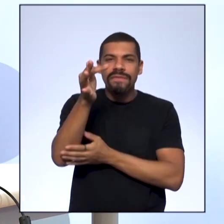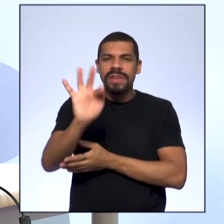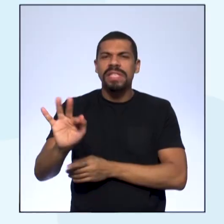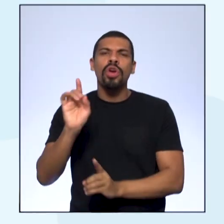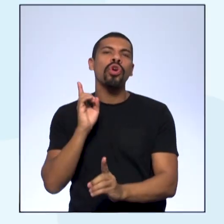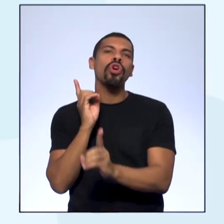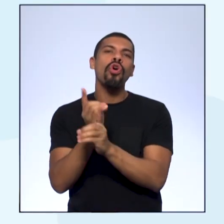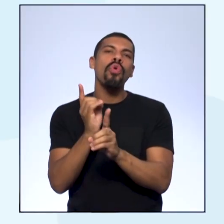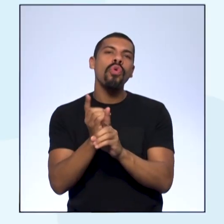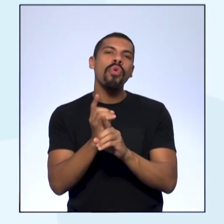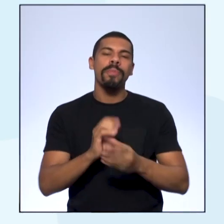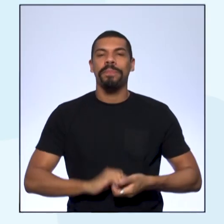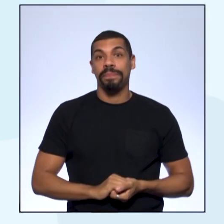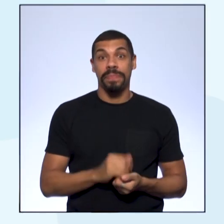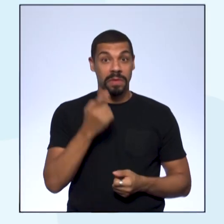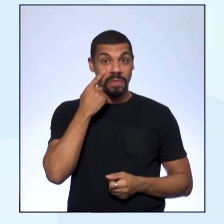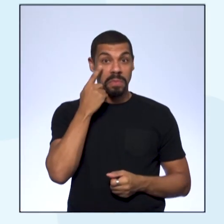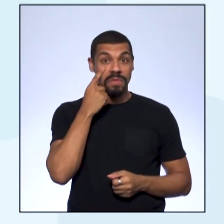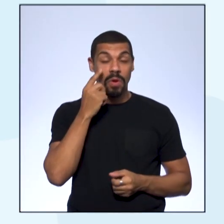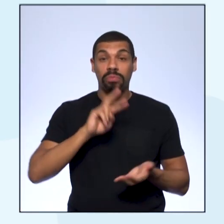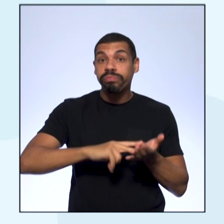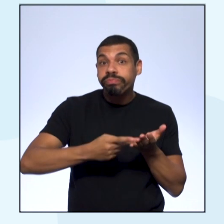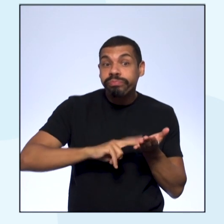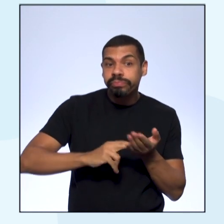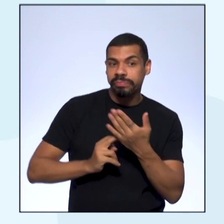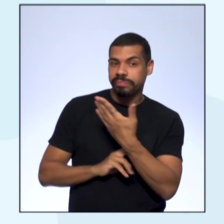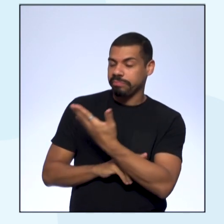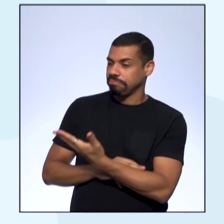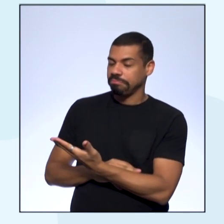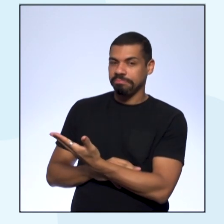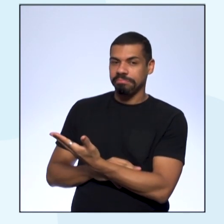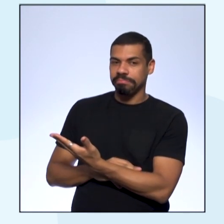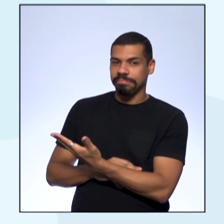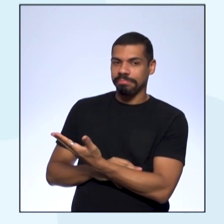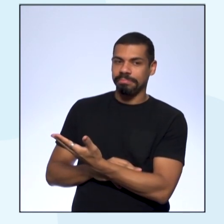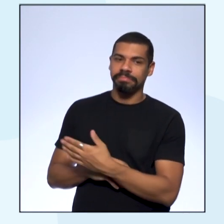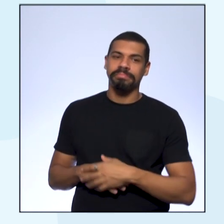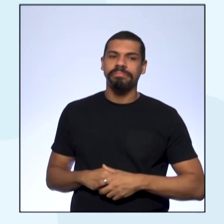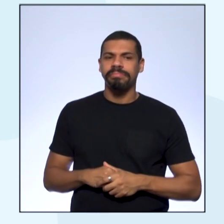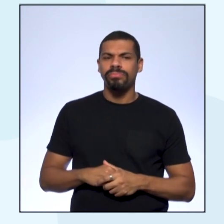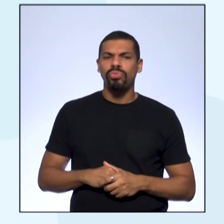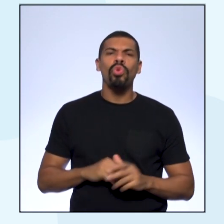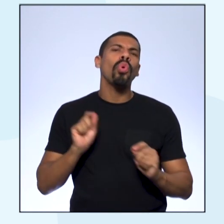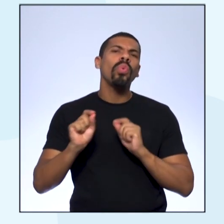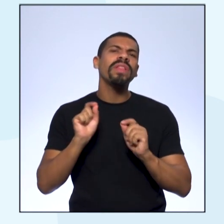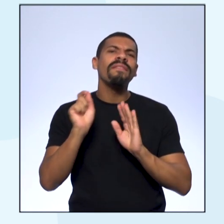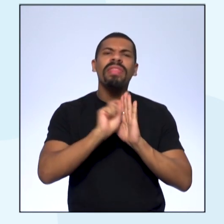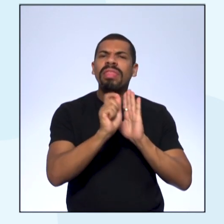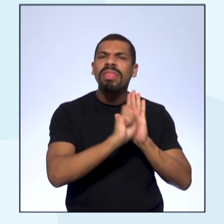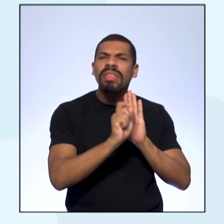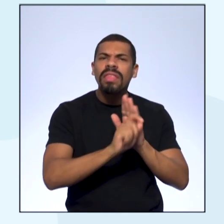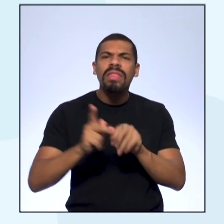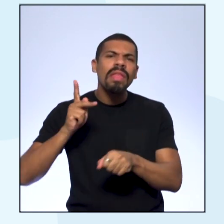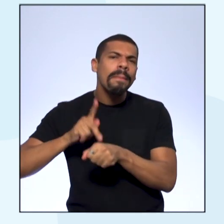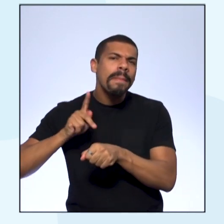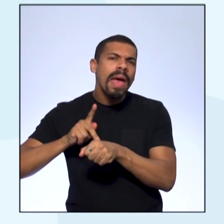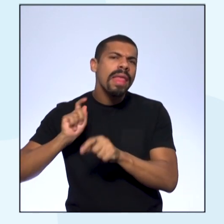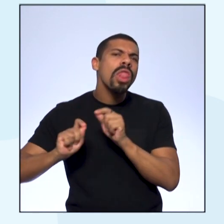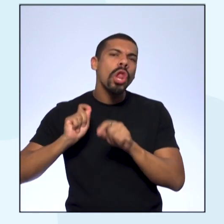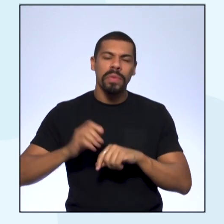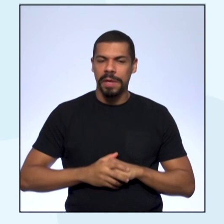tela de novo para vocês, né? Então, o que está inscrito ali na Pedra de Roseta é um decreto